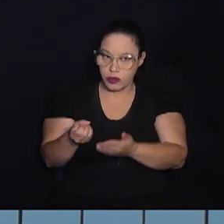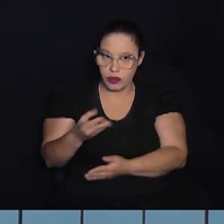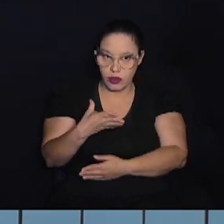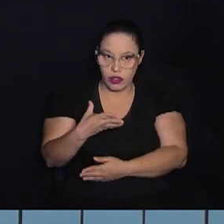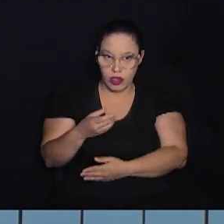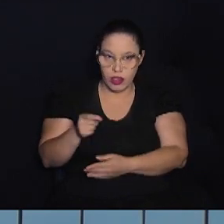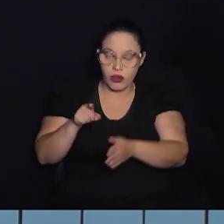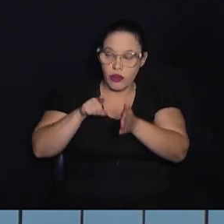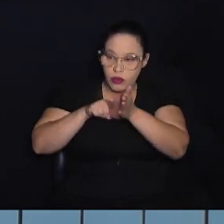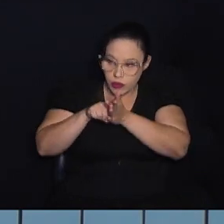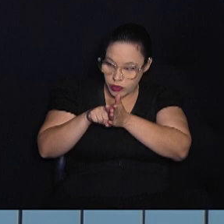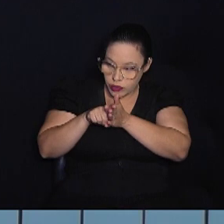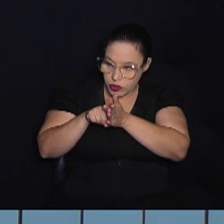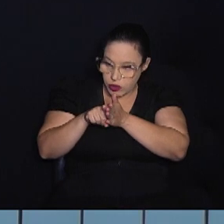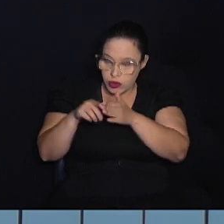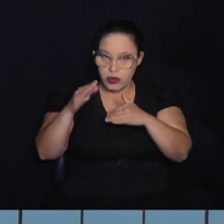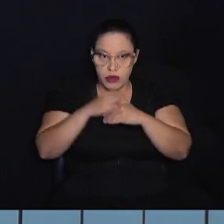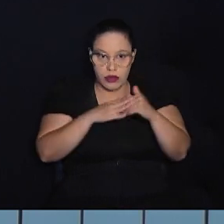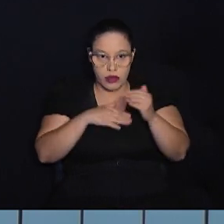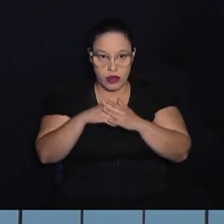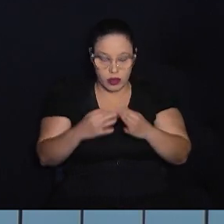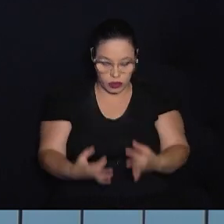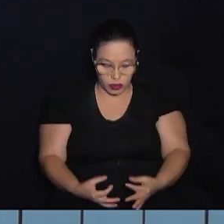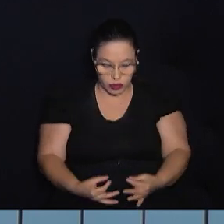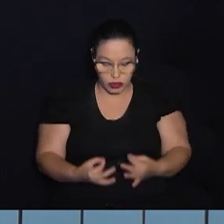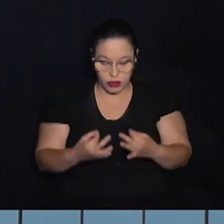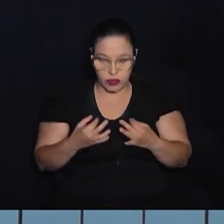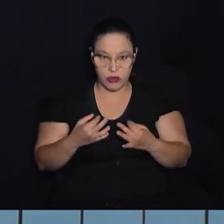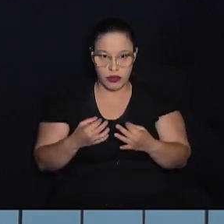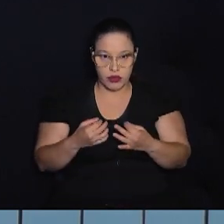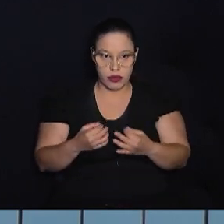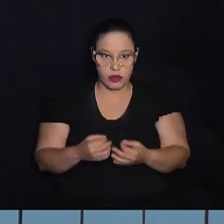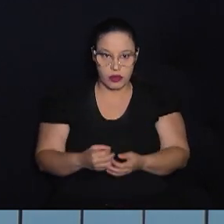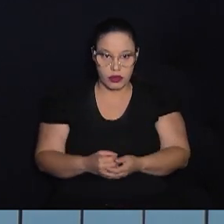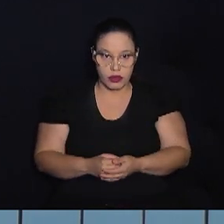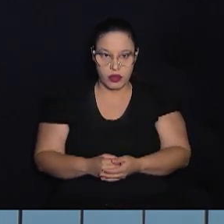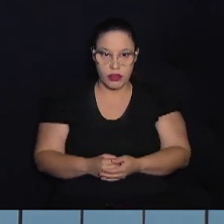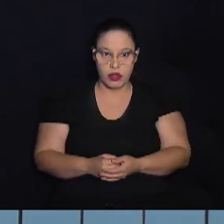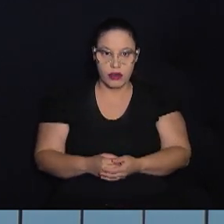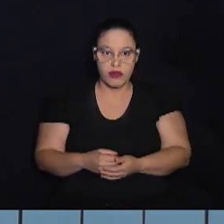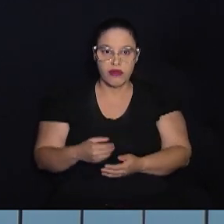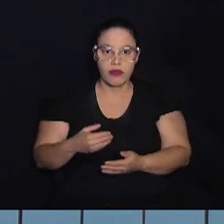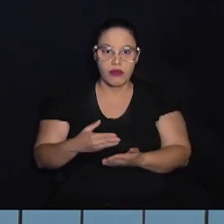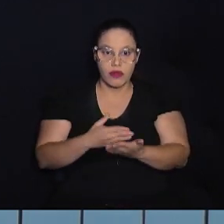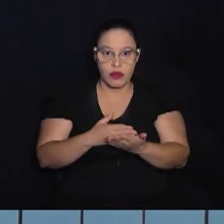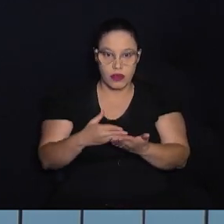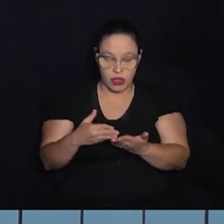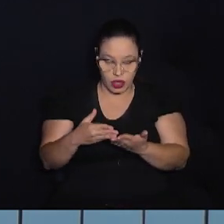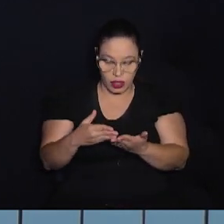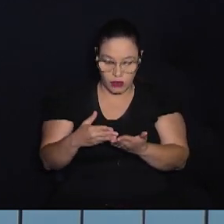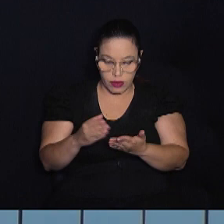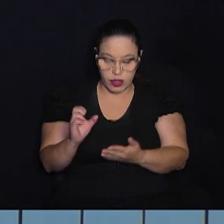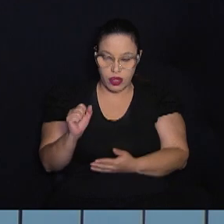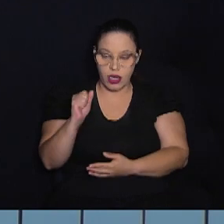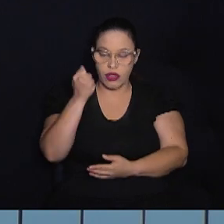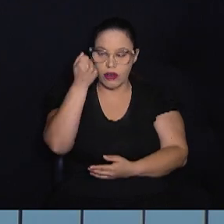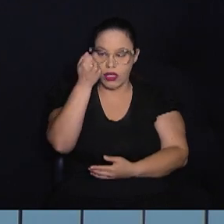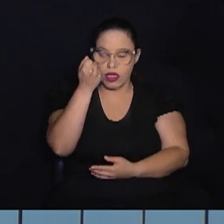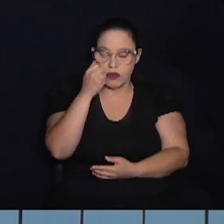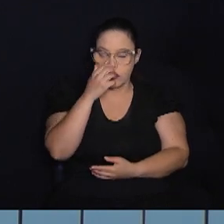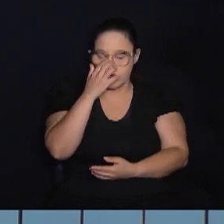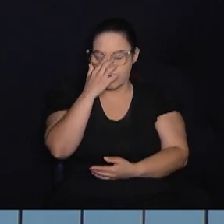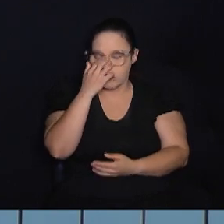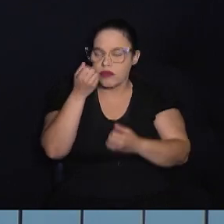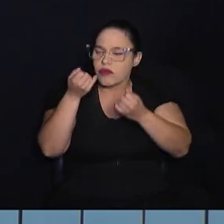nova indicação para tratamento oncológico para o câncer de bexiga que já está em estágio avançado. Eu gostaria que o